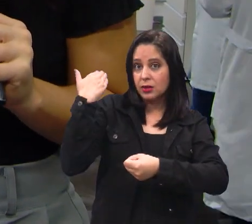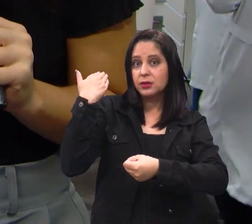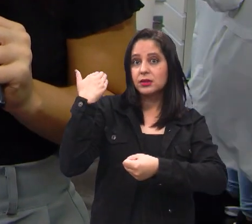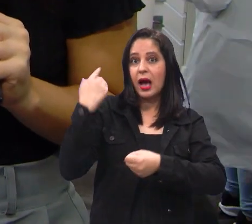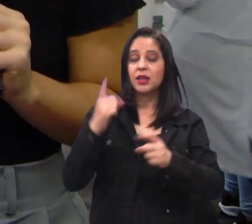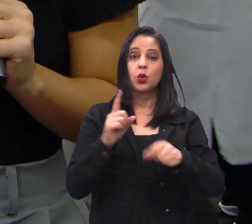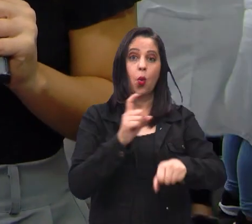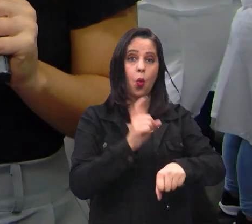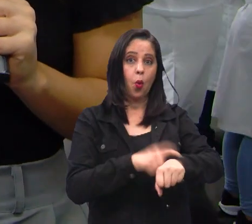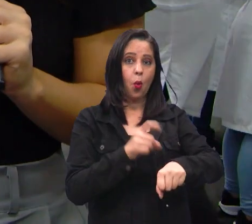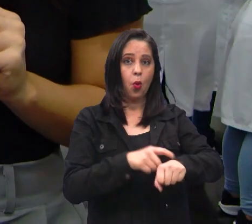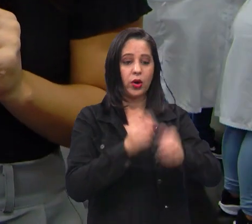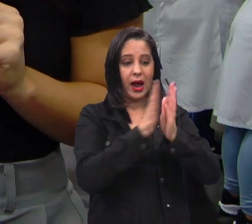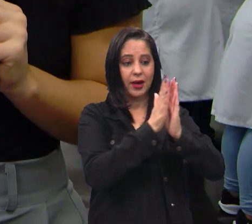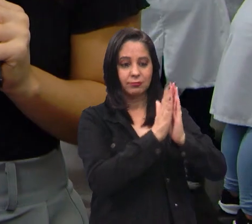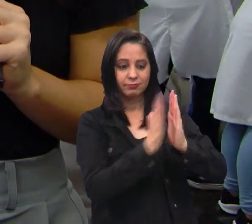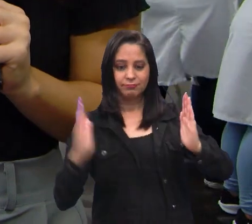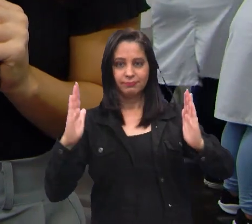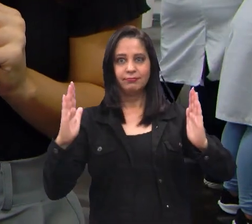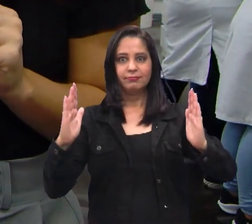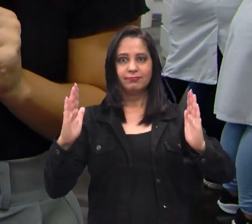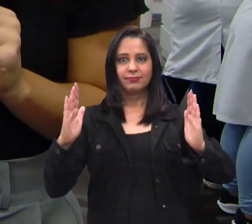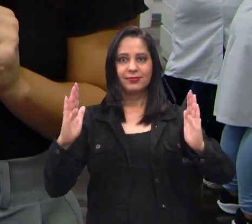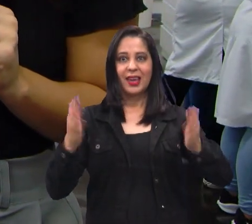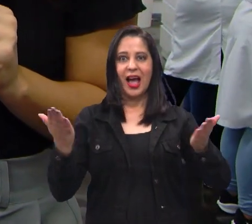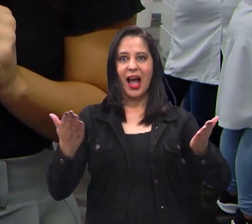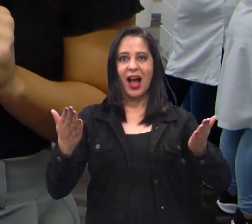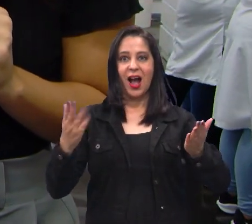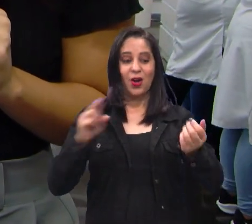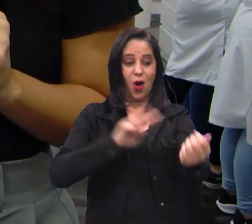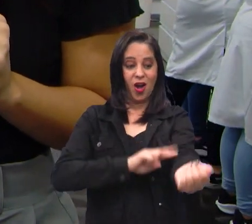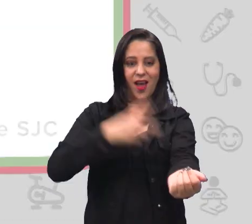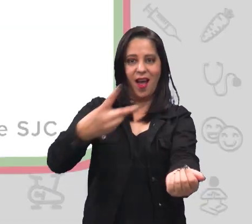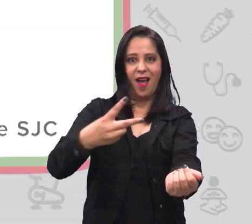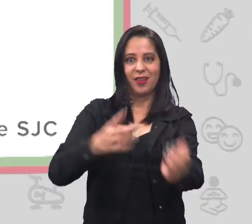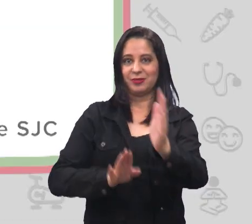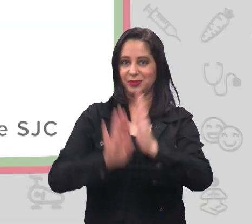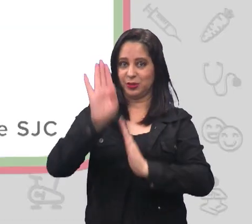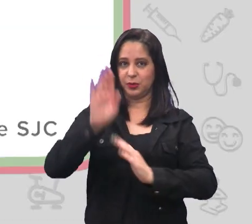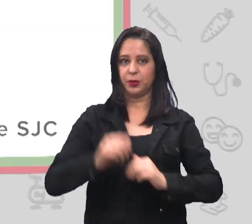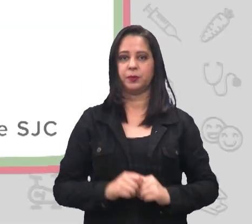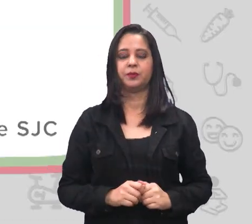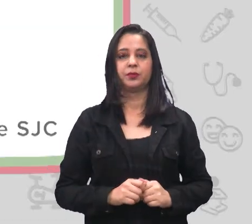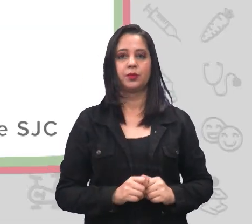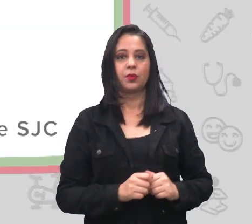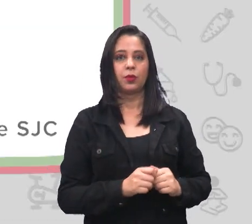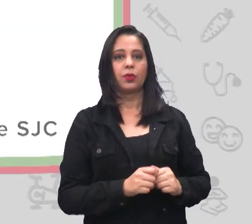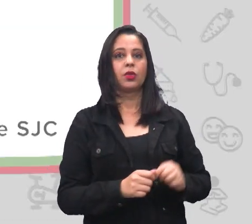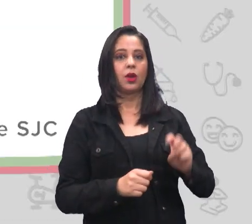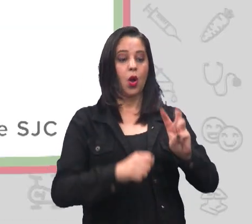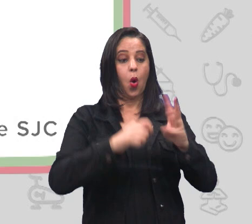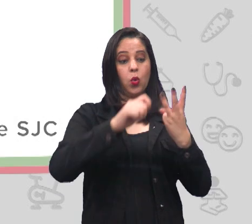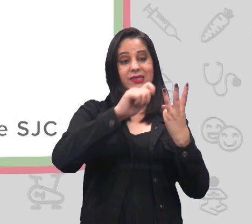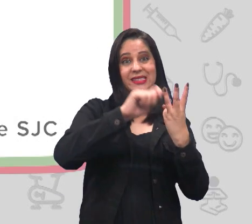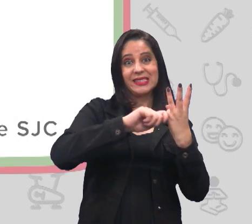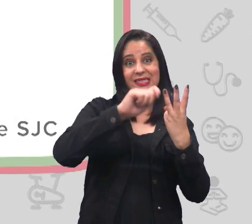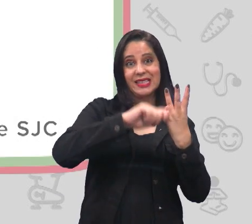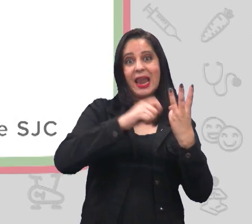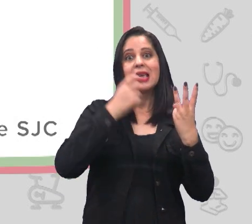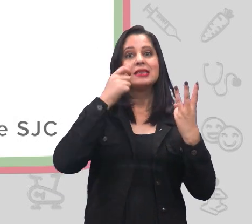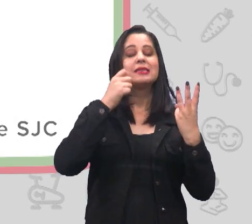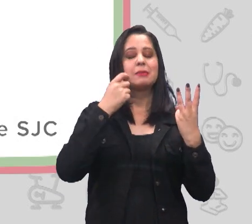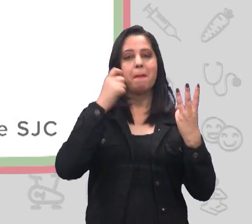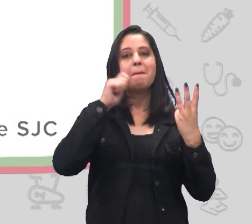o horário de atendimento e com isso as doações também aumentaram. No primeiro trimestre de 2025,